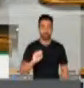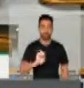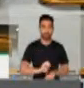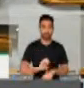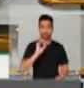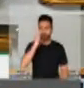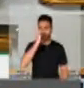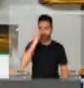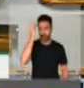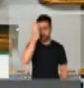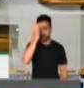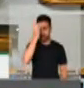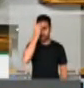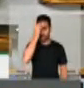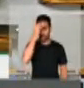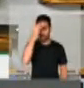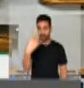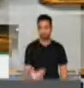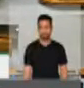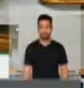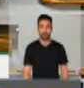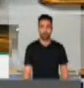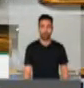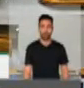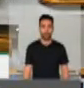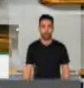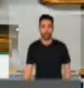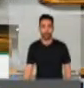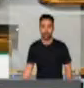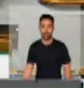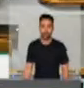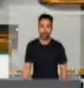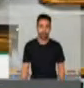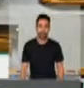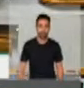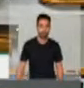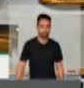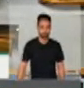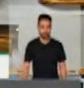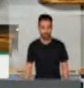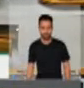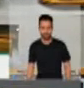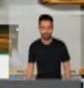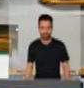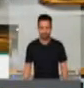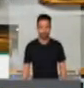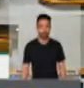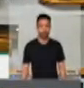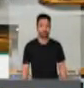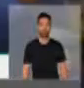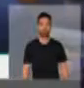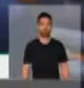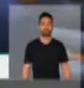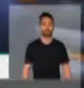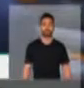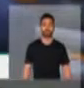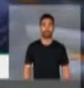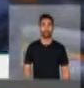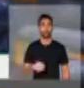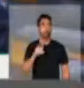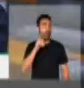Um minuto, senhora presidente. Deputado Antônio de Paula. Ok, ok. Senhora presidente, ontem